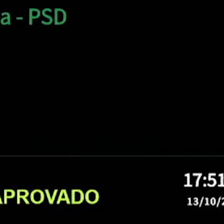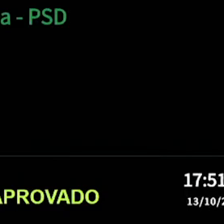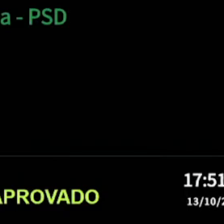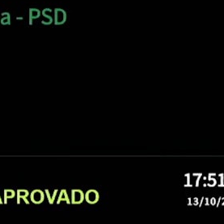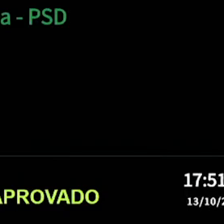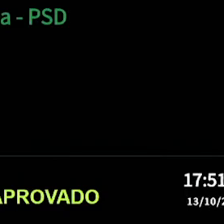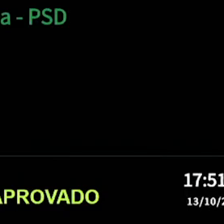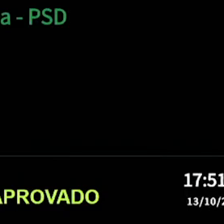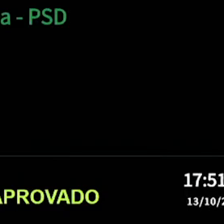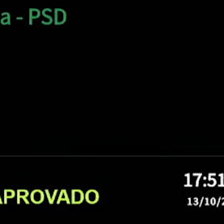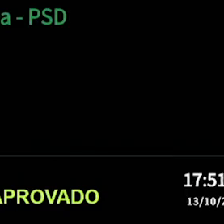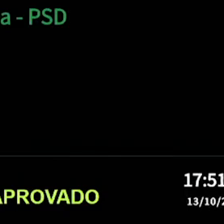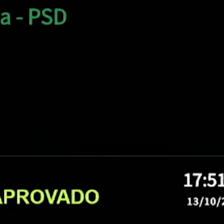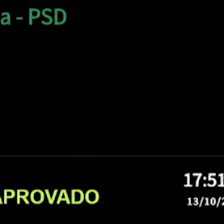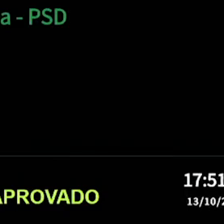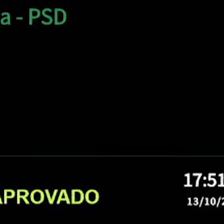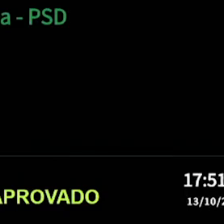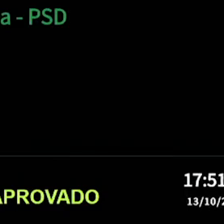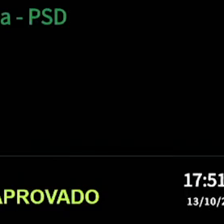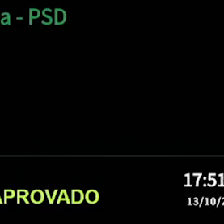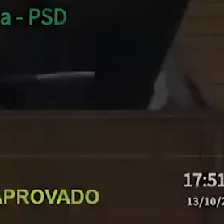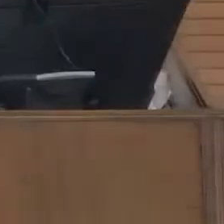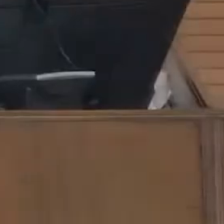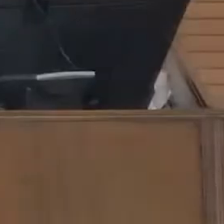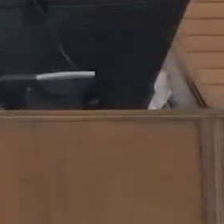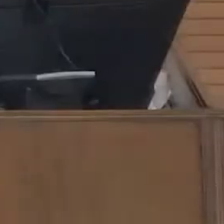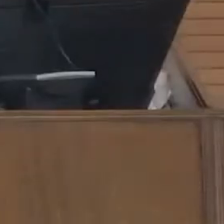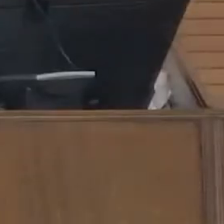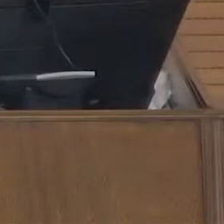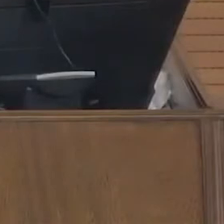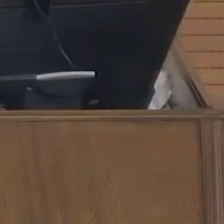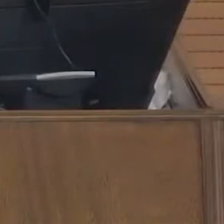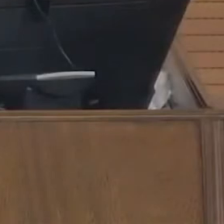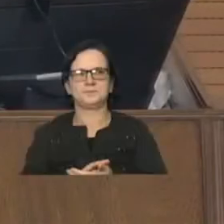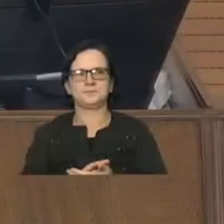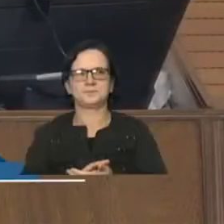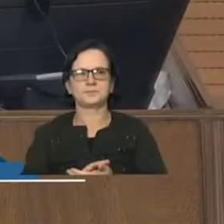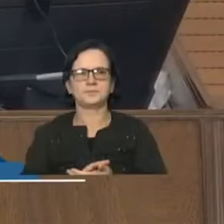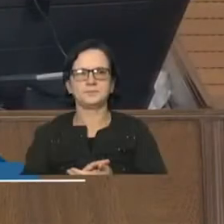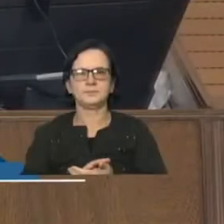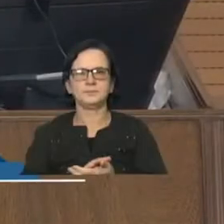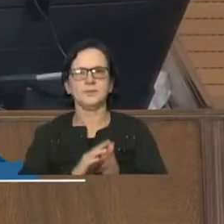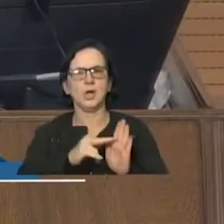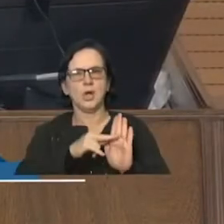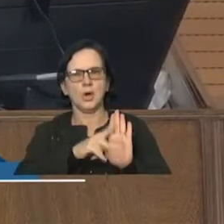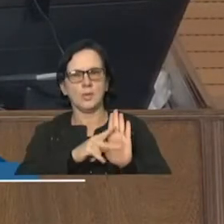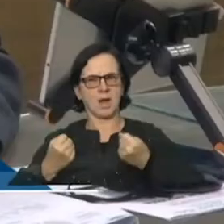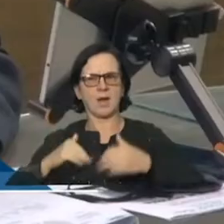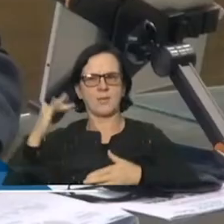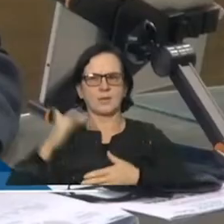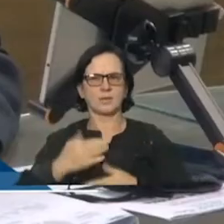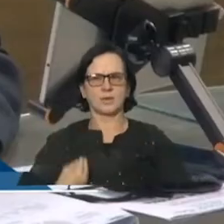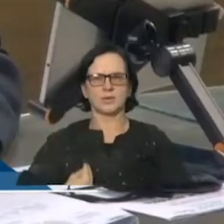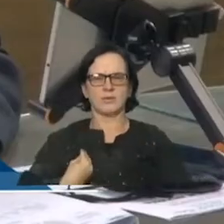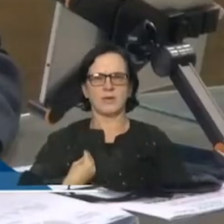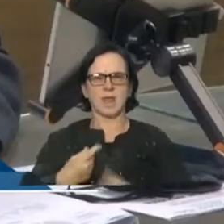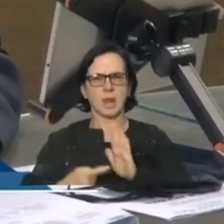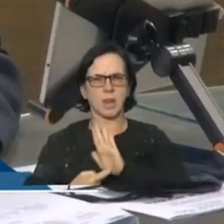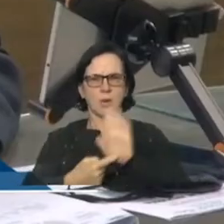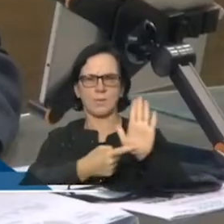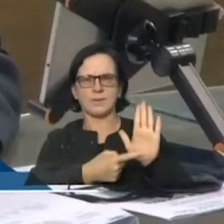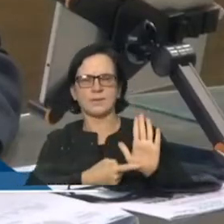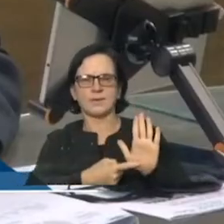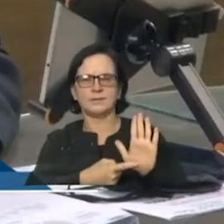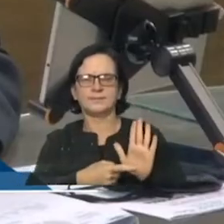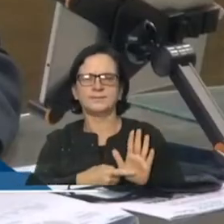Turismo, aprovado em primeira e segunda discussão, e dois projetos de lei de autoria do vereador Wilson Pio,